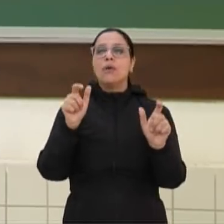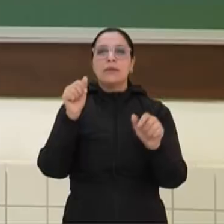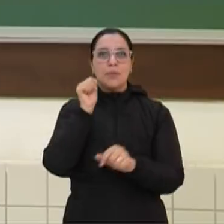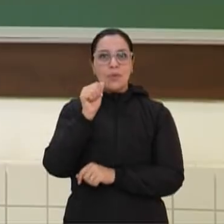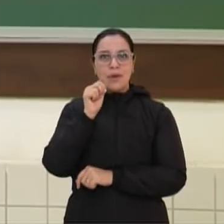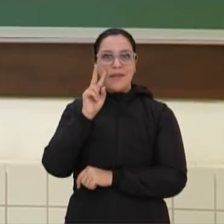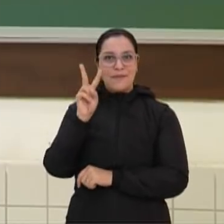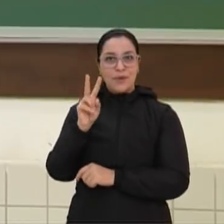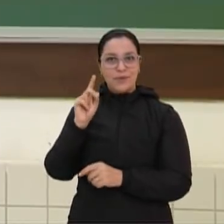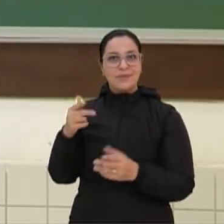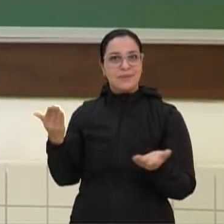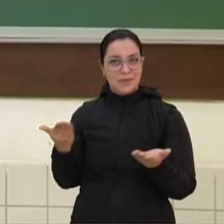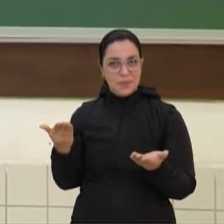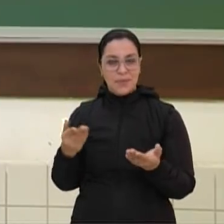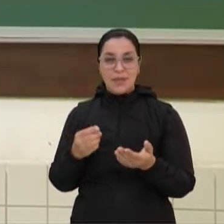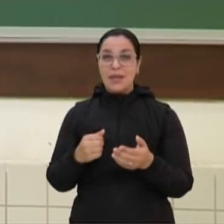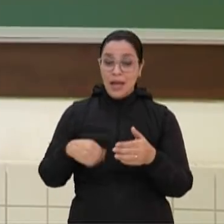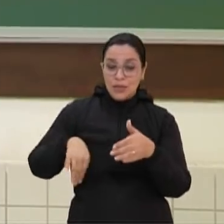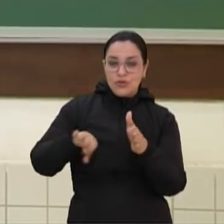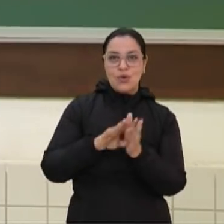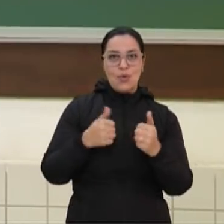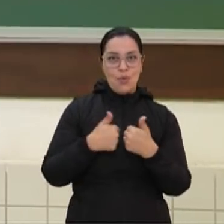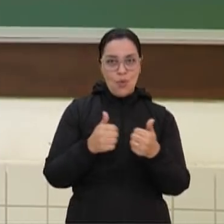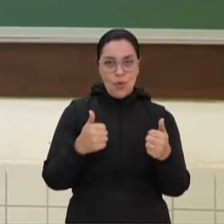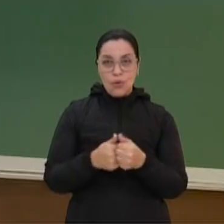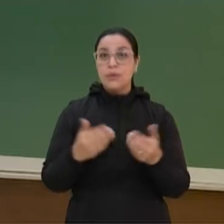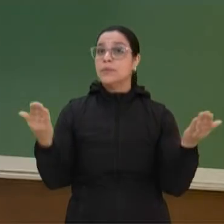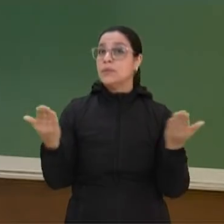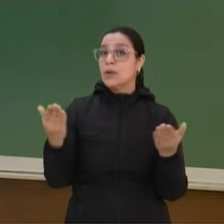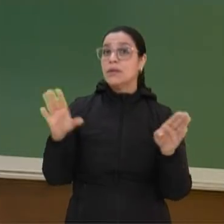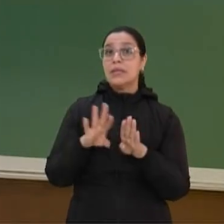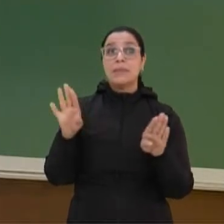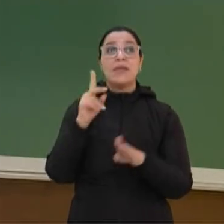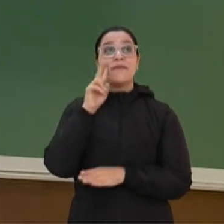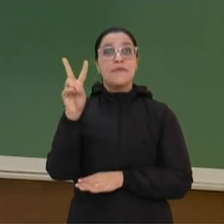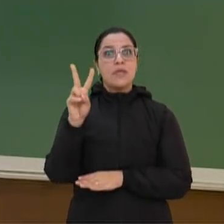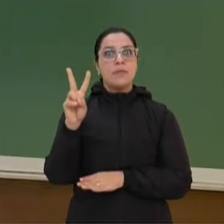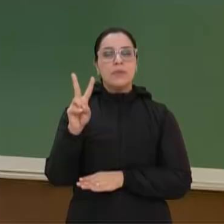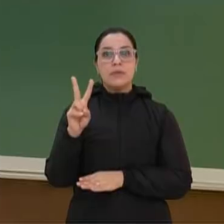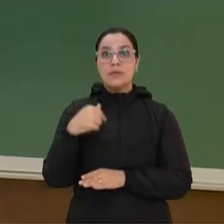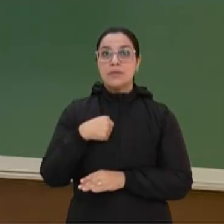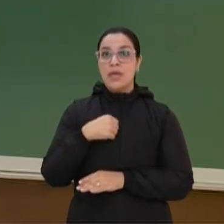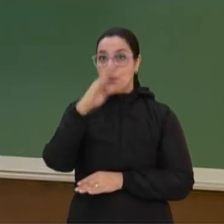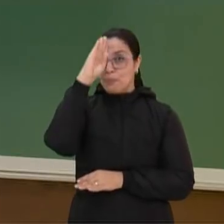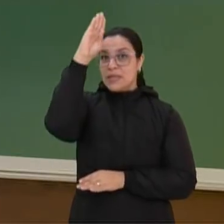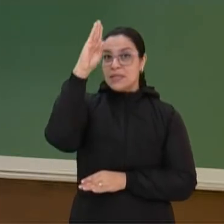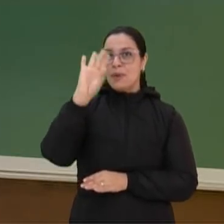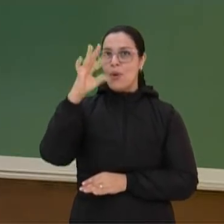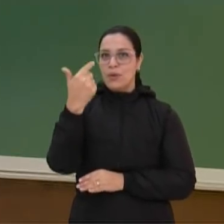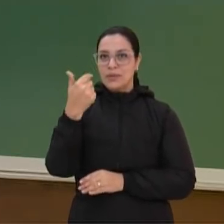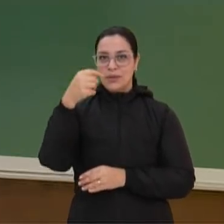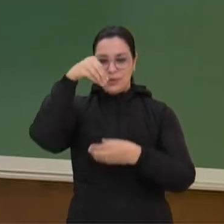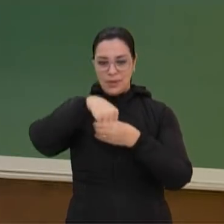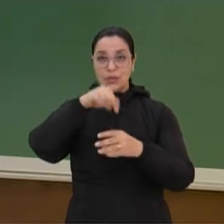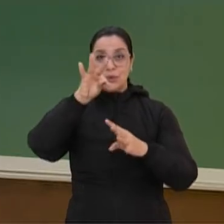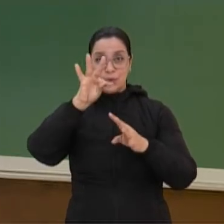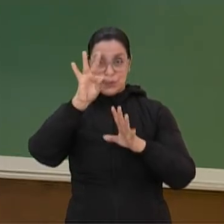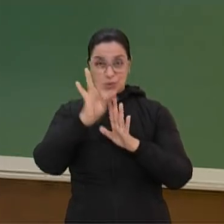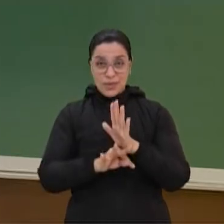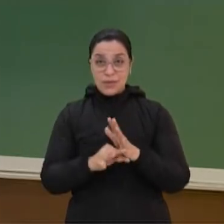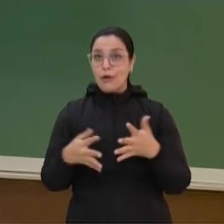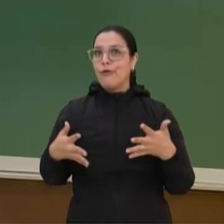é o nosso conflito do texto. Surpreende-se ao saber que a passagem já foi paga por um rapaz